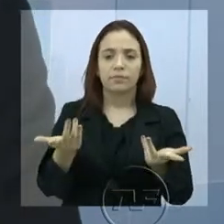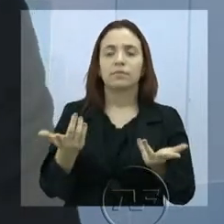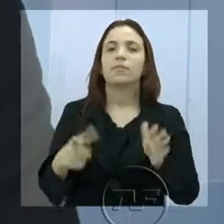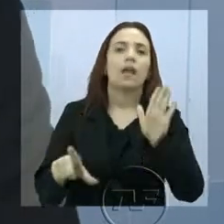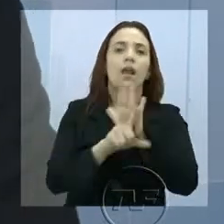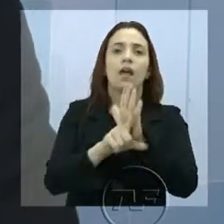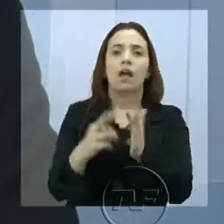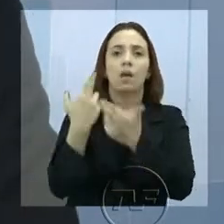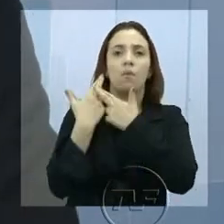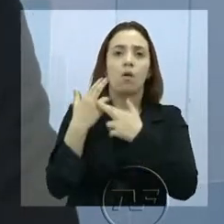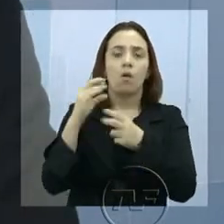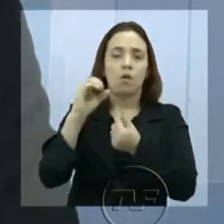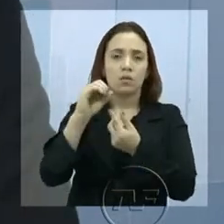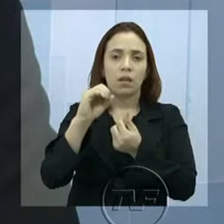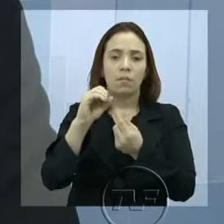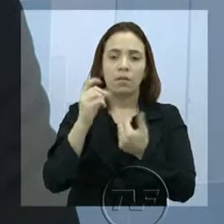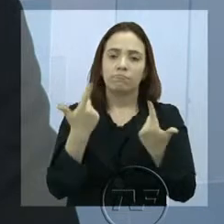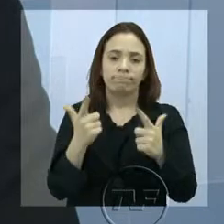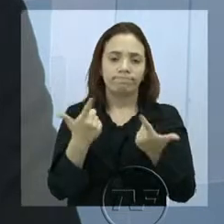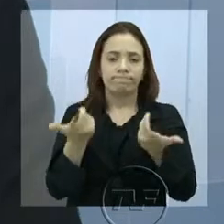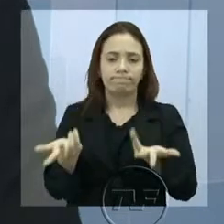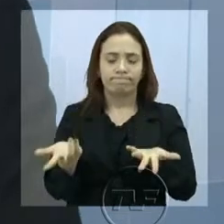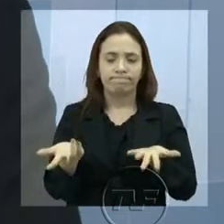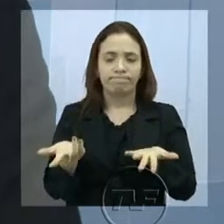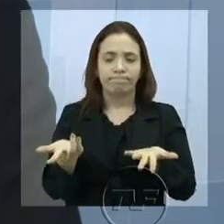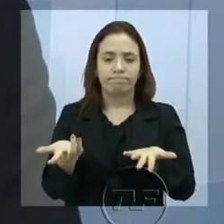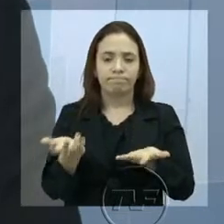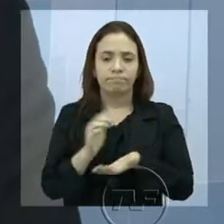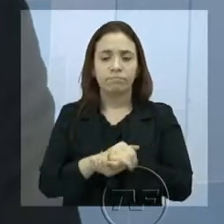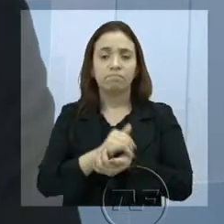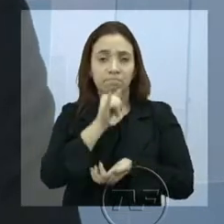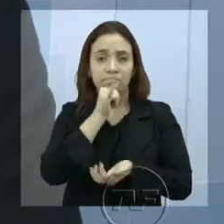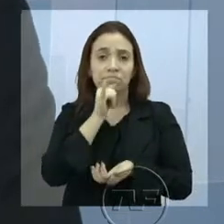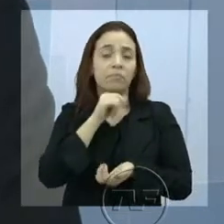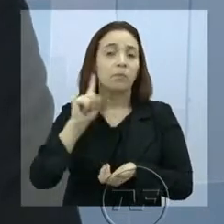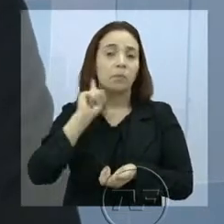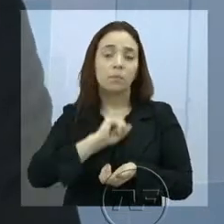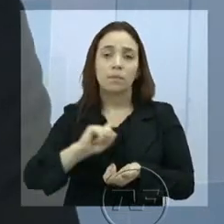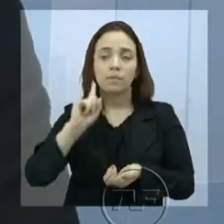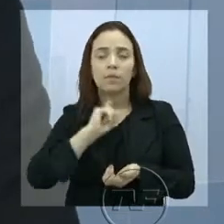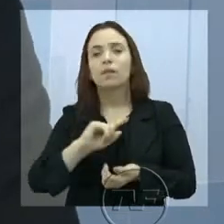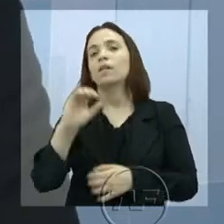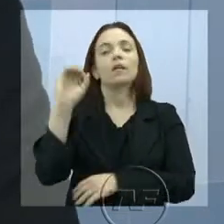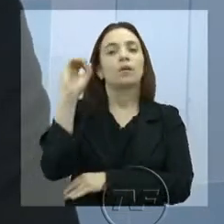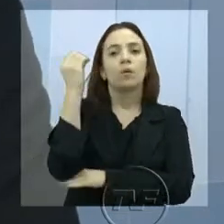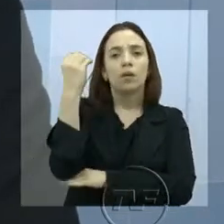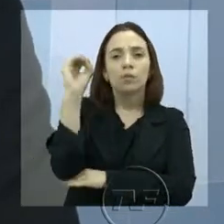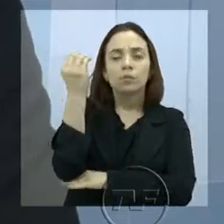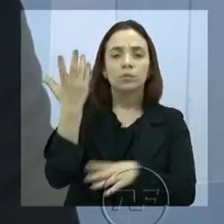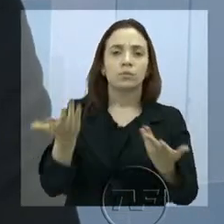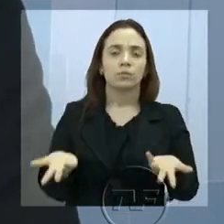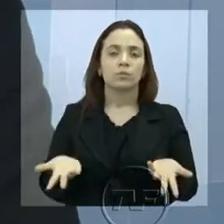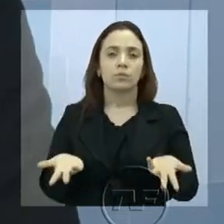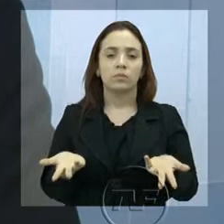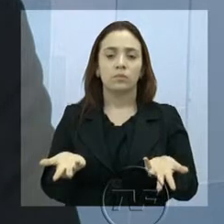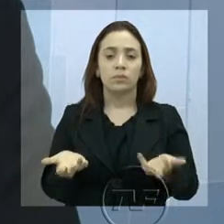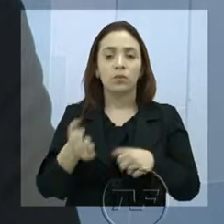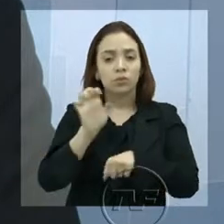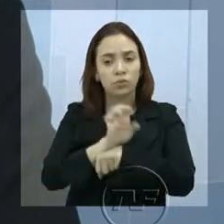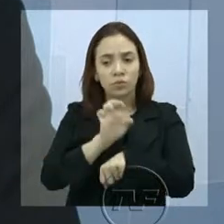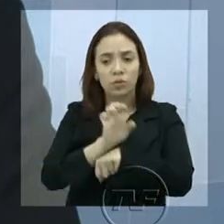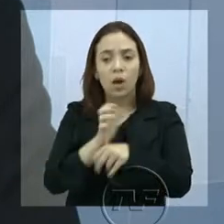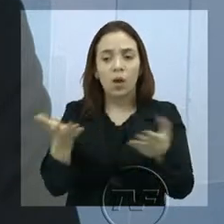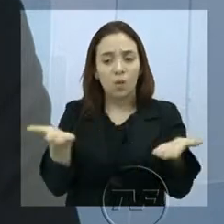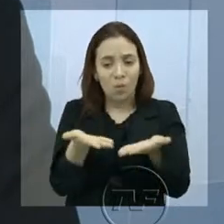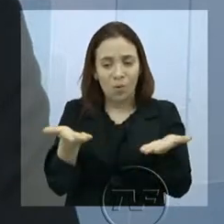também já não funciona mais. Estados, por exemplo, como Minas Gerais, Rio Grande do Sul, tá entendendo? São estados que